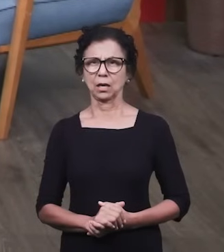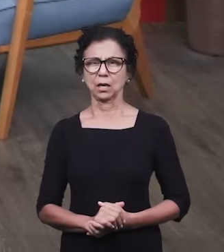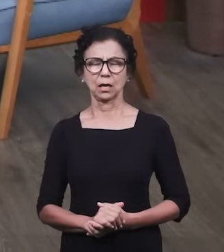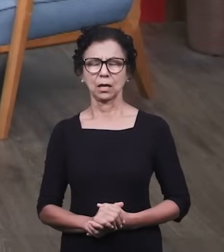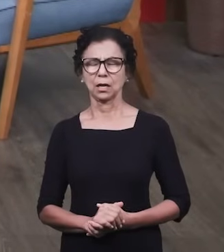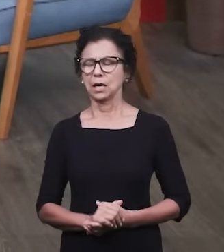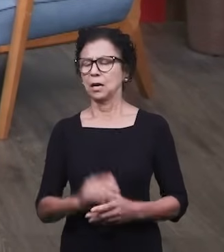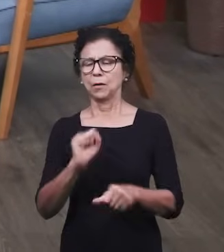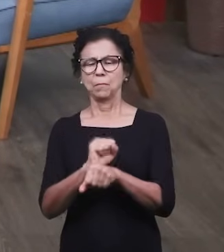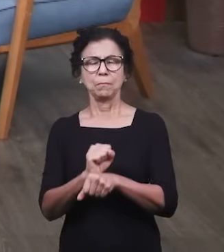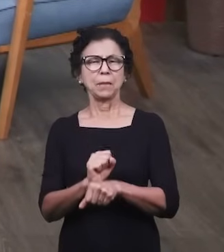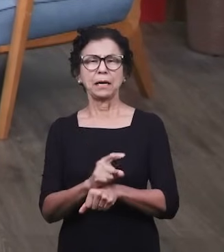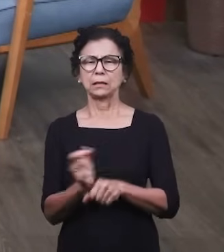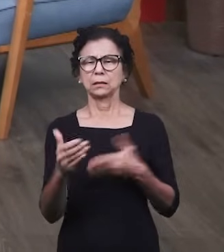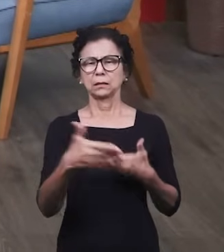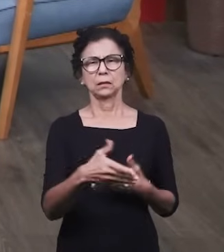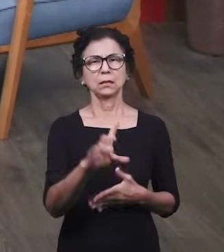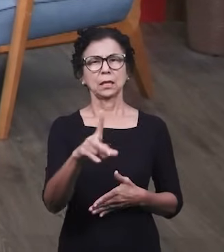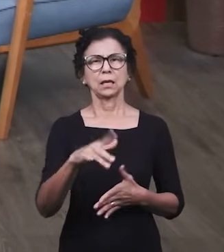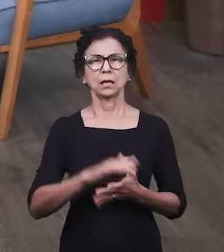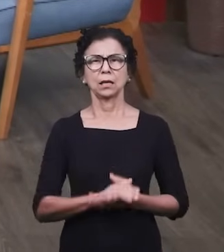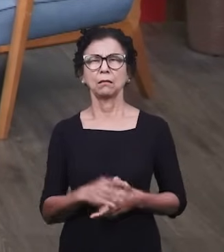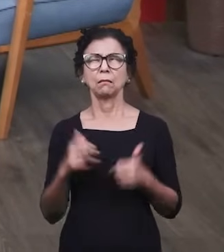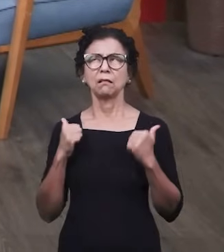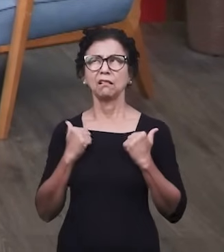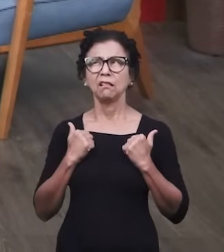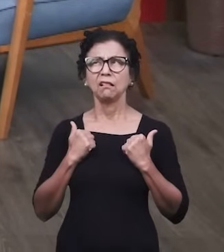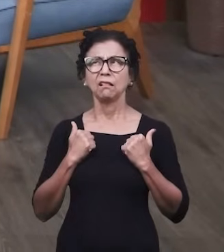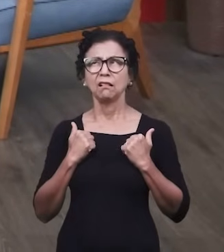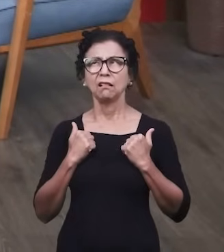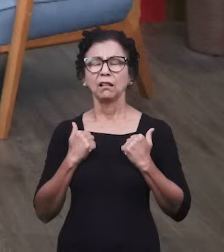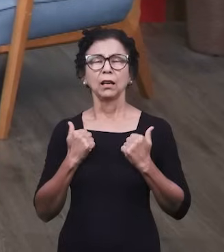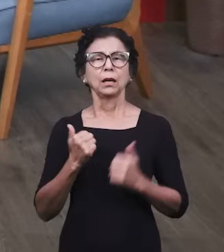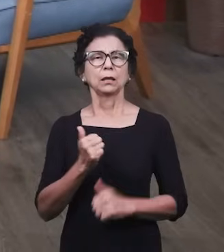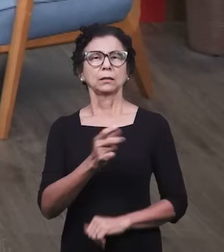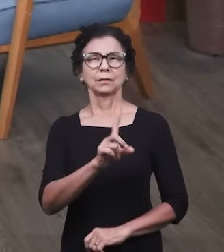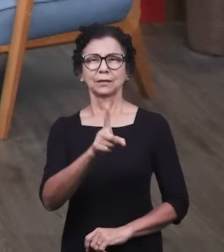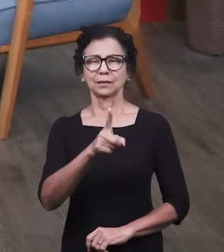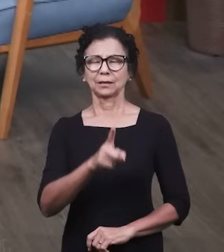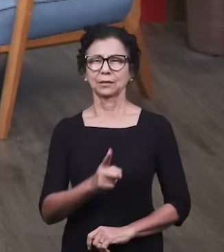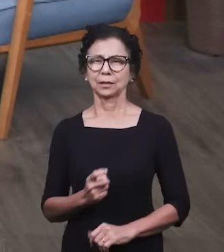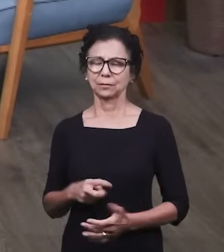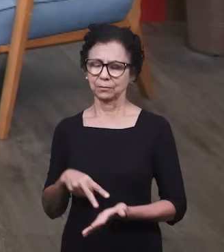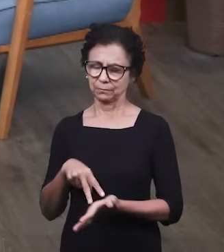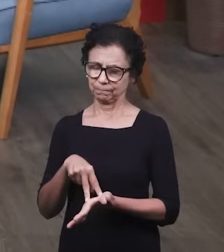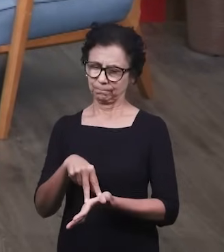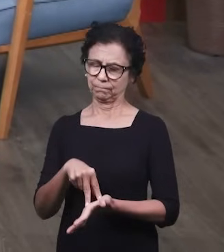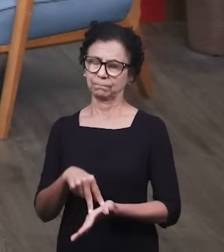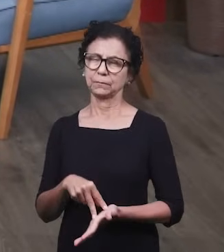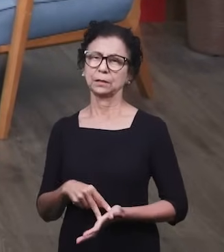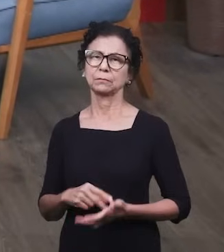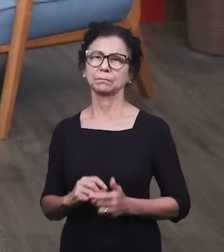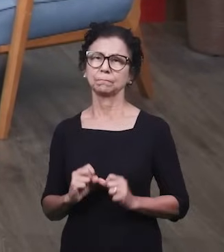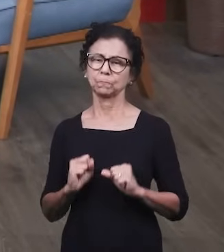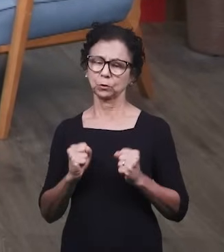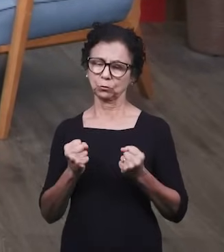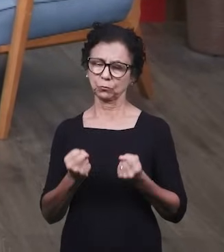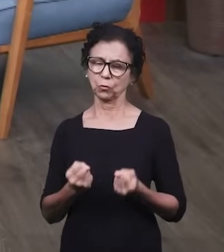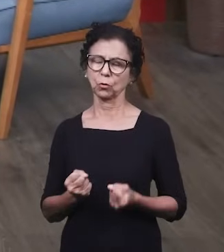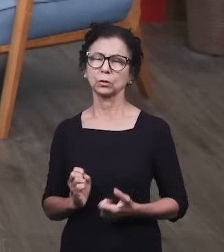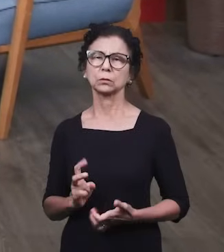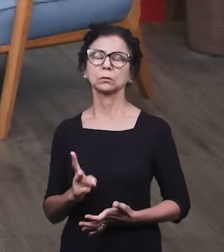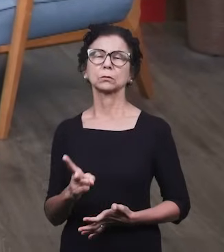do Ela percurso, não se prostra, não se acovarda, não olha para trás, mas ela persevera. Exatamente.